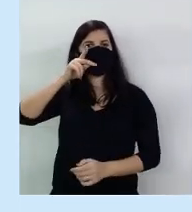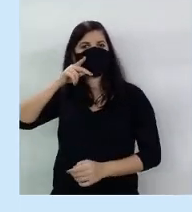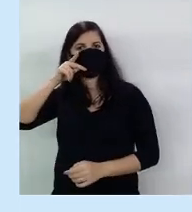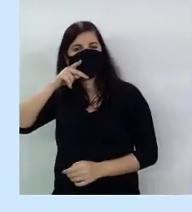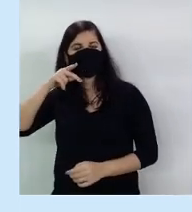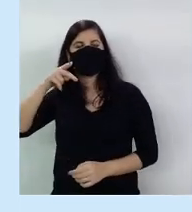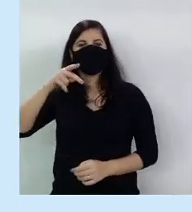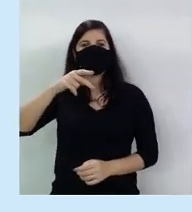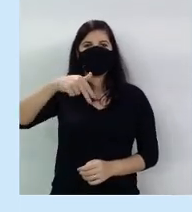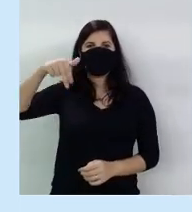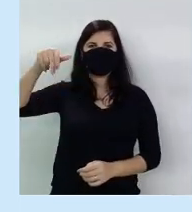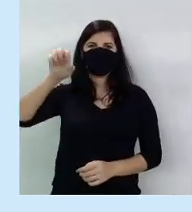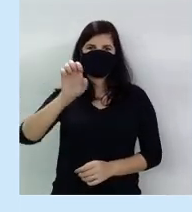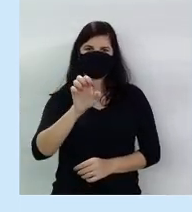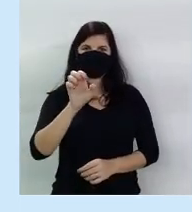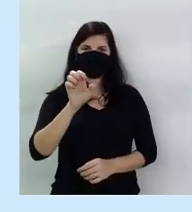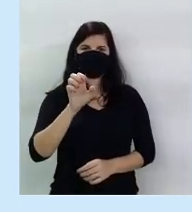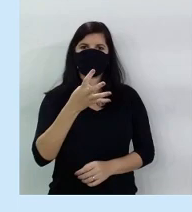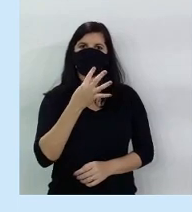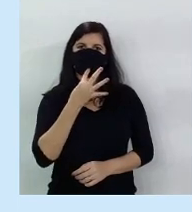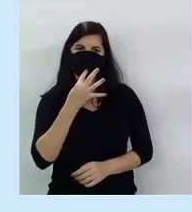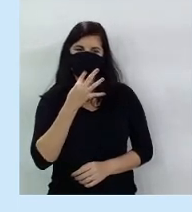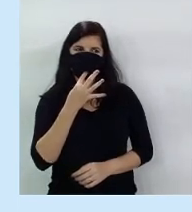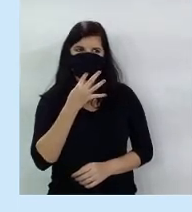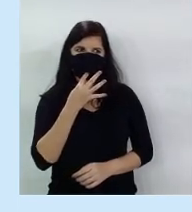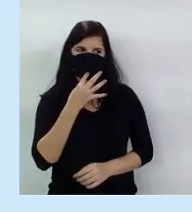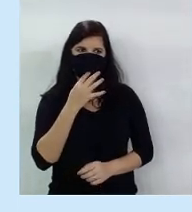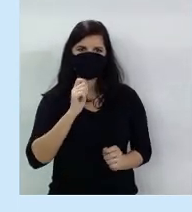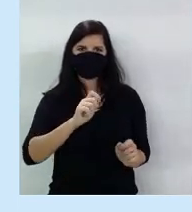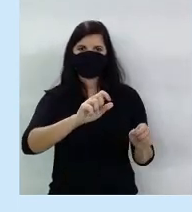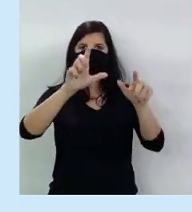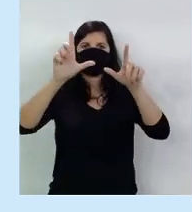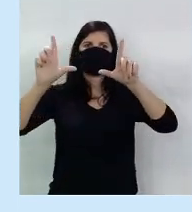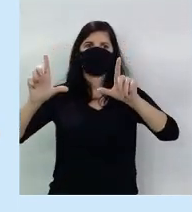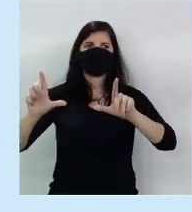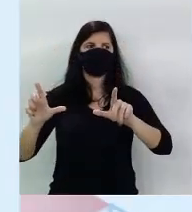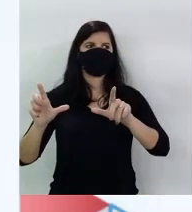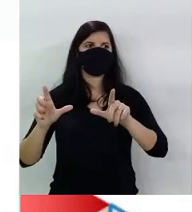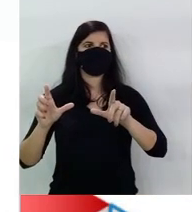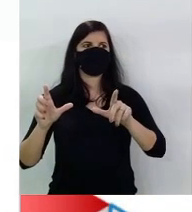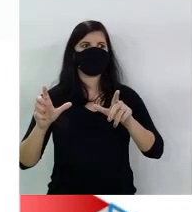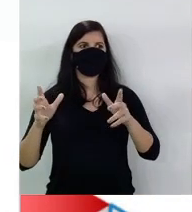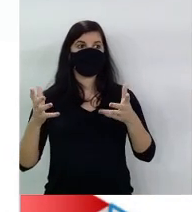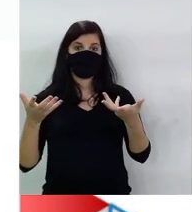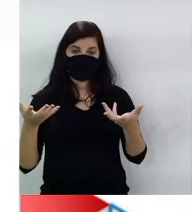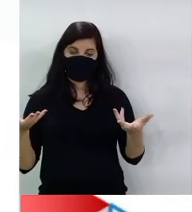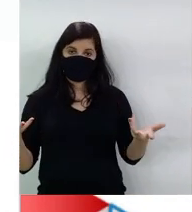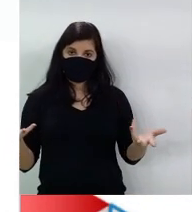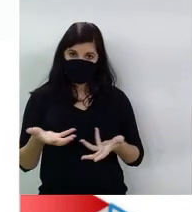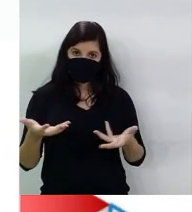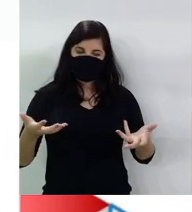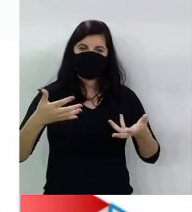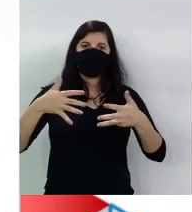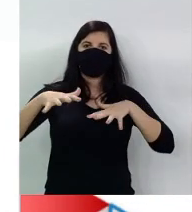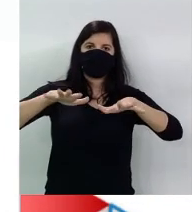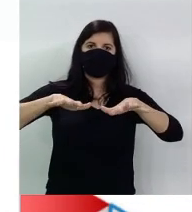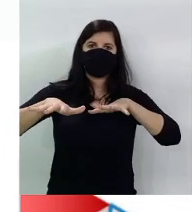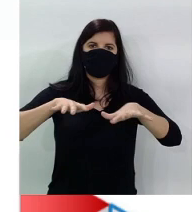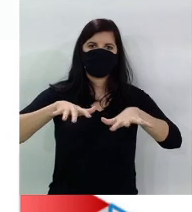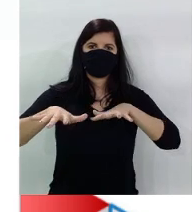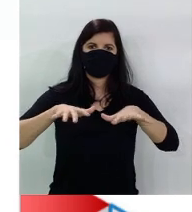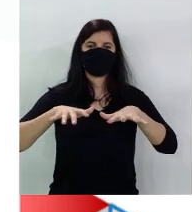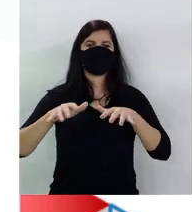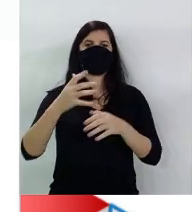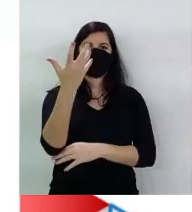a acácia, conhecer. E na tela ainda trago para vocês. Nesse conjunto de manifestações,